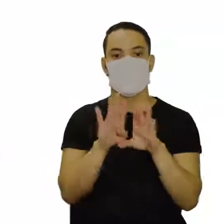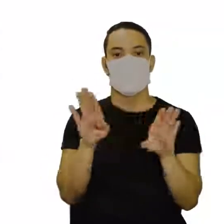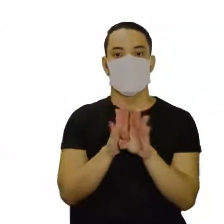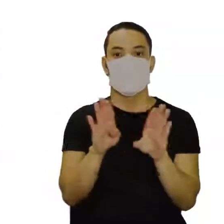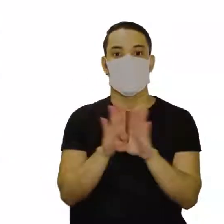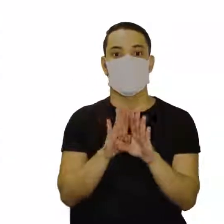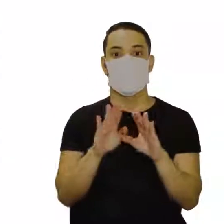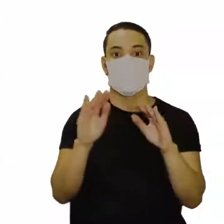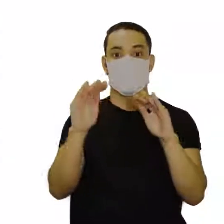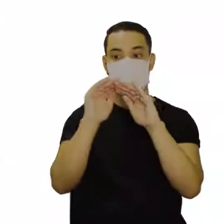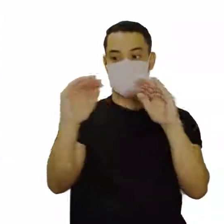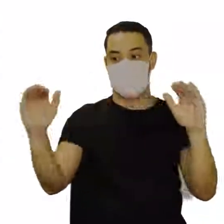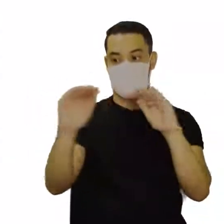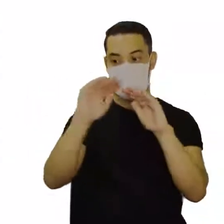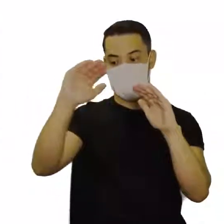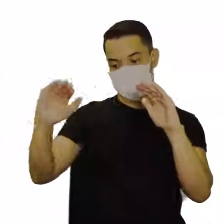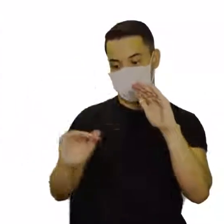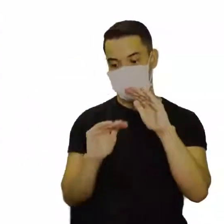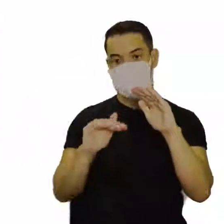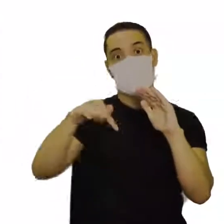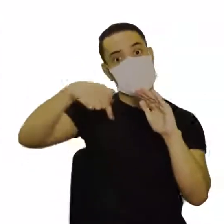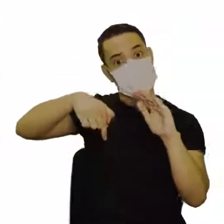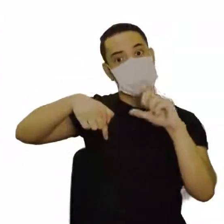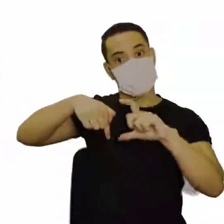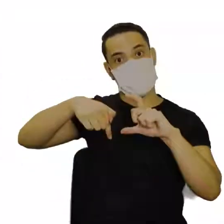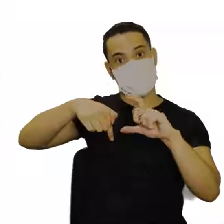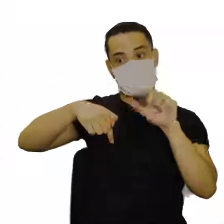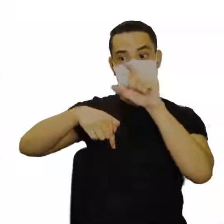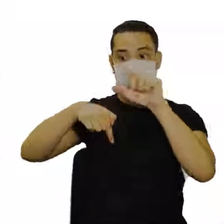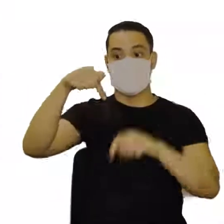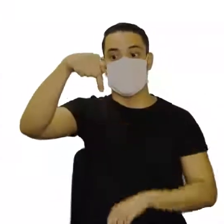a carga. Então você vai conseguir